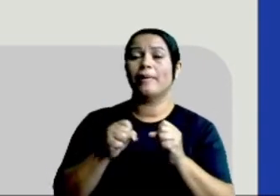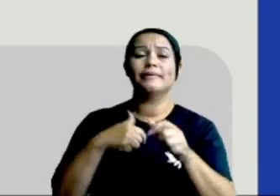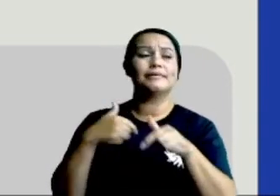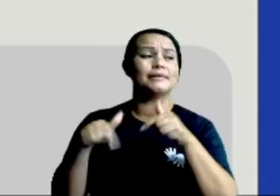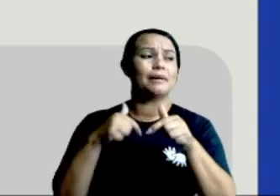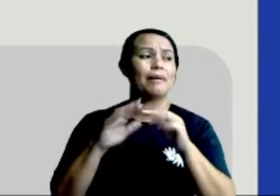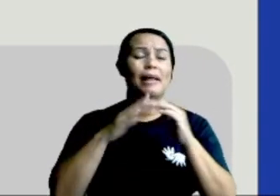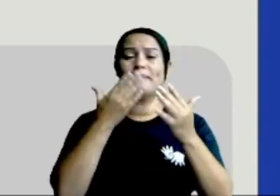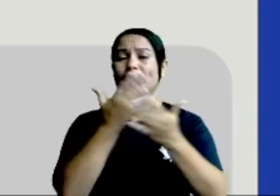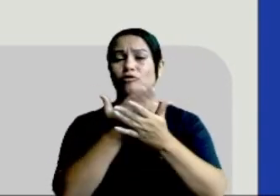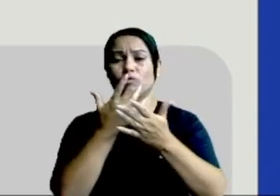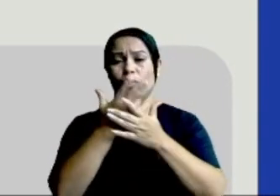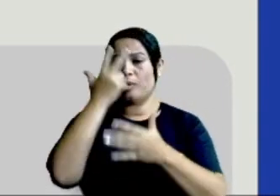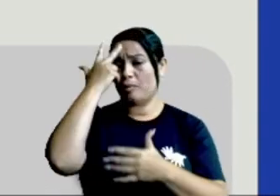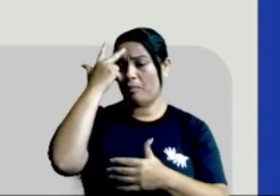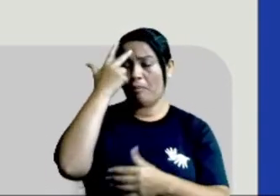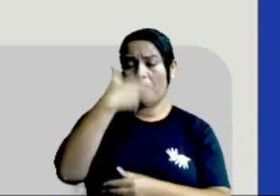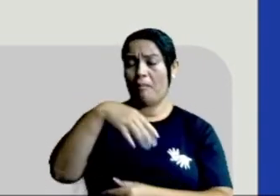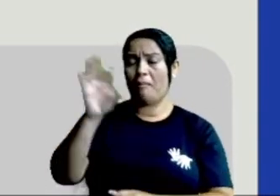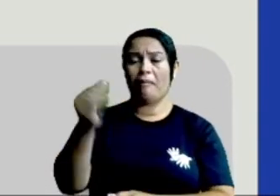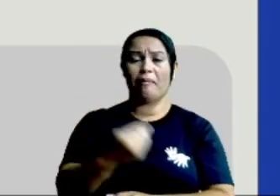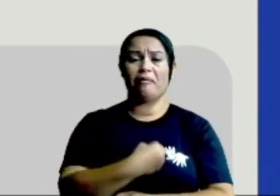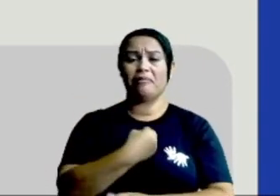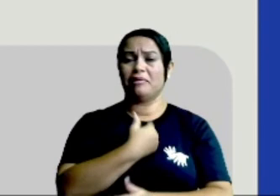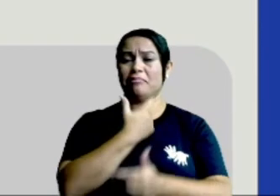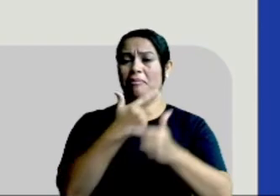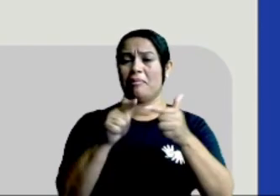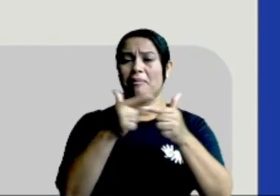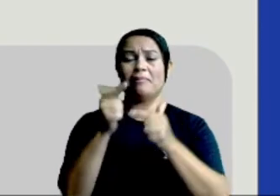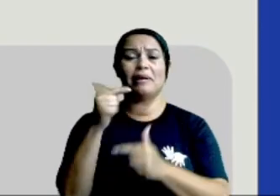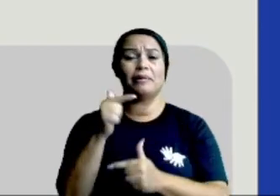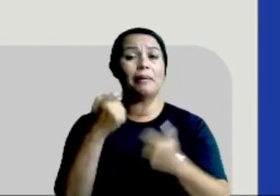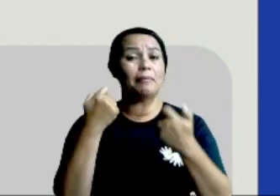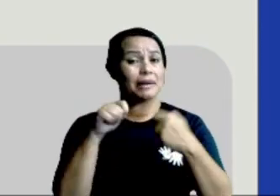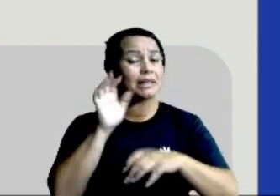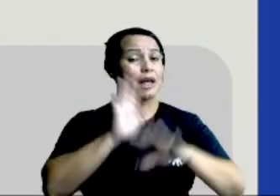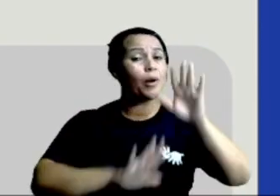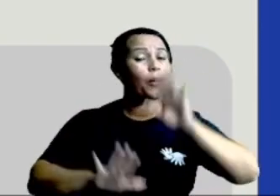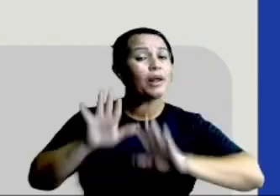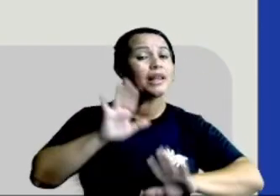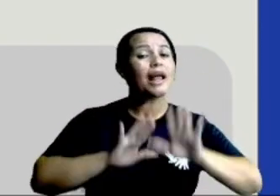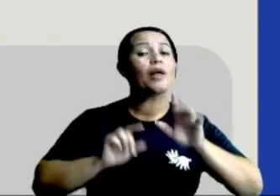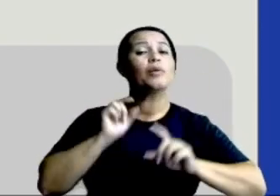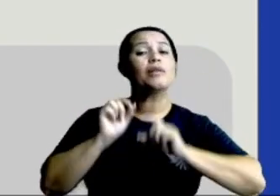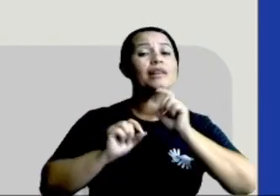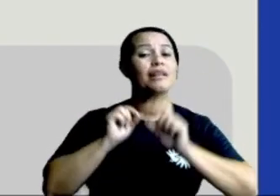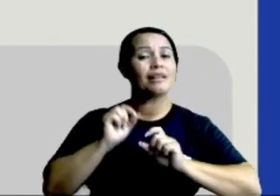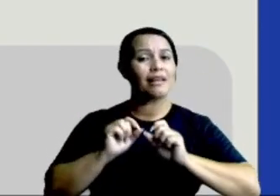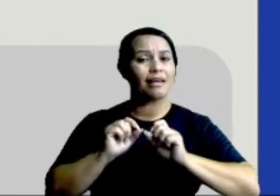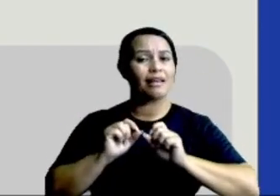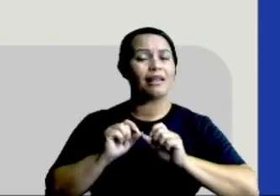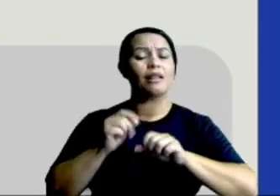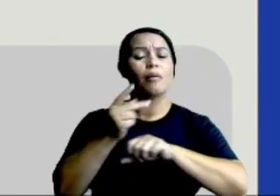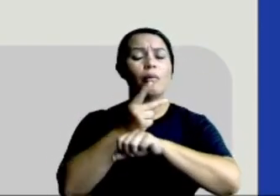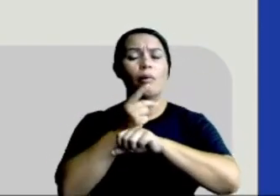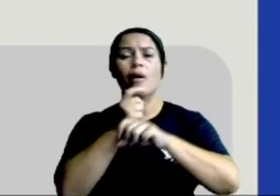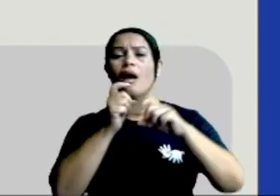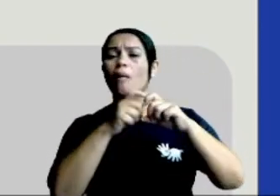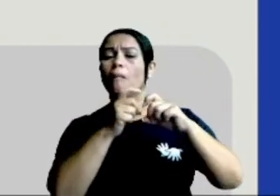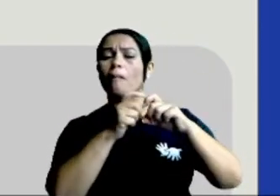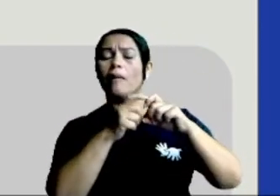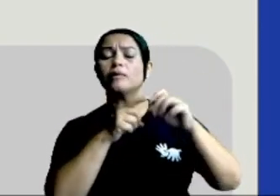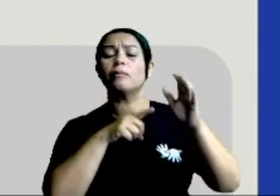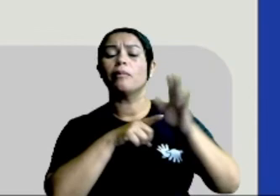trabalhar, ir para a escola com o tersol. Não tem problema. Você precisa ter cuidado de procurar um médico para ver